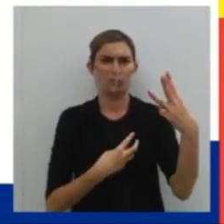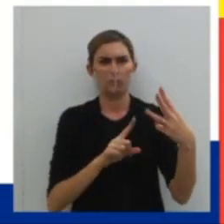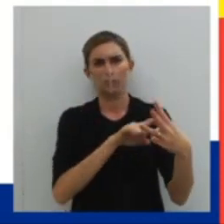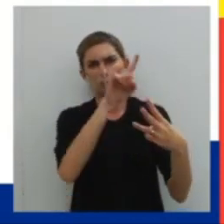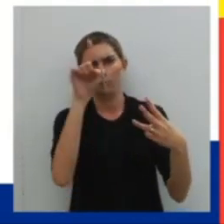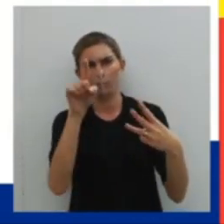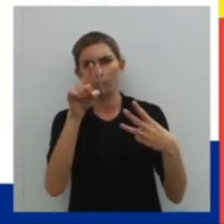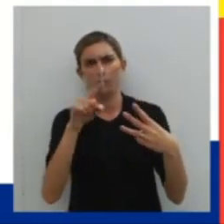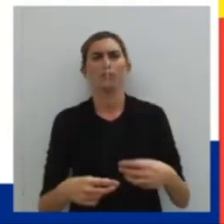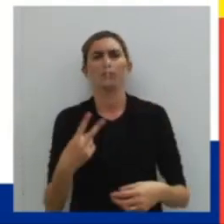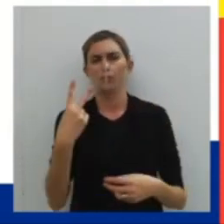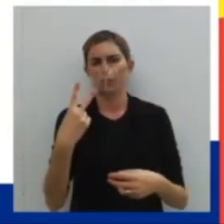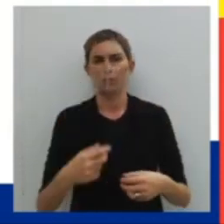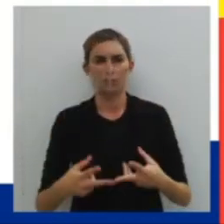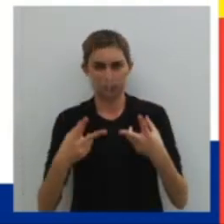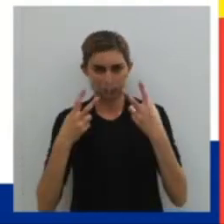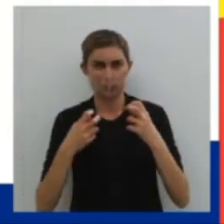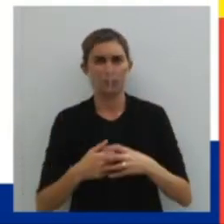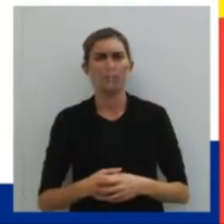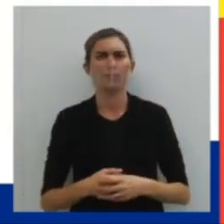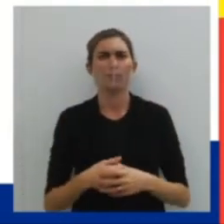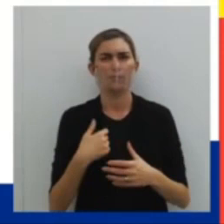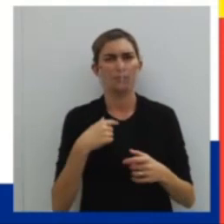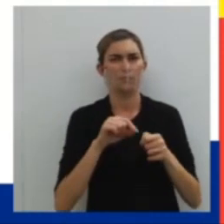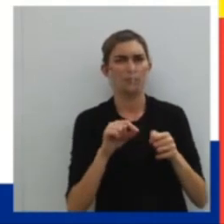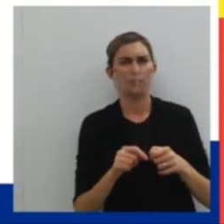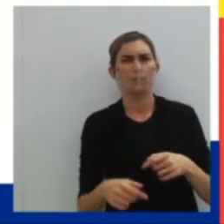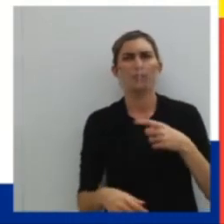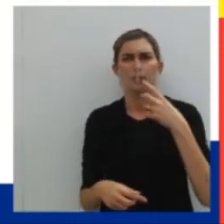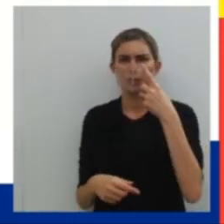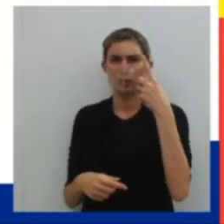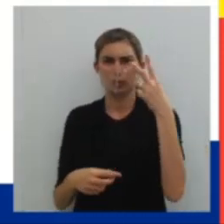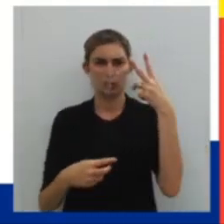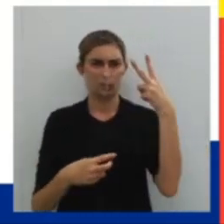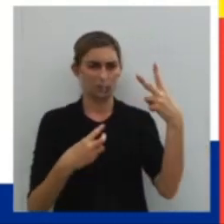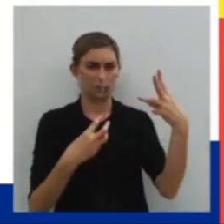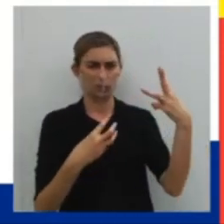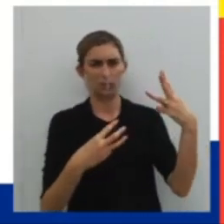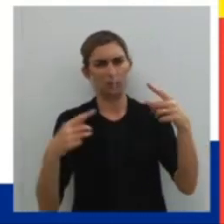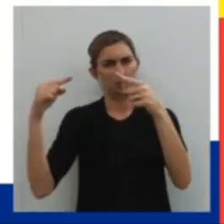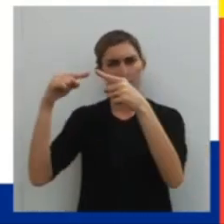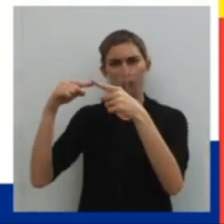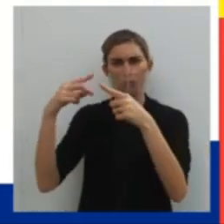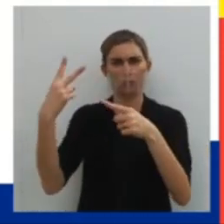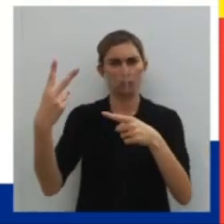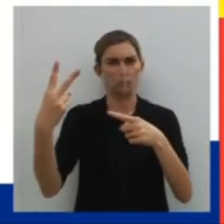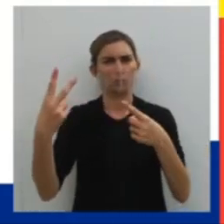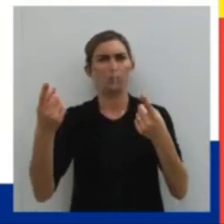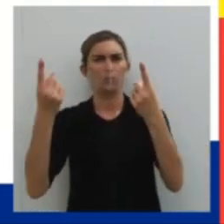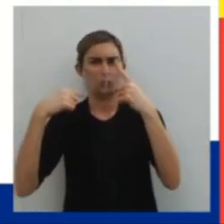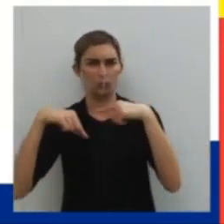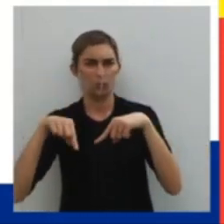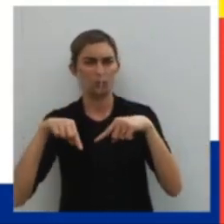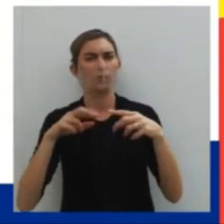ao elemento 2, percebeu? E aí, a gente faz assim, ó. O 3 está associado com o elemento 2, por